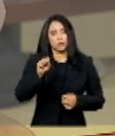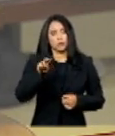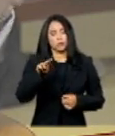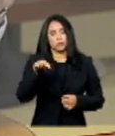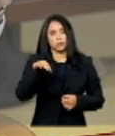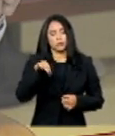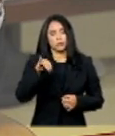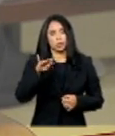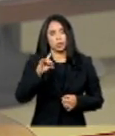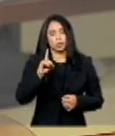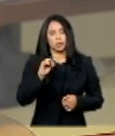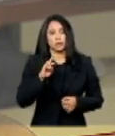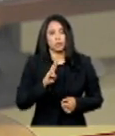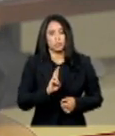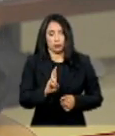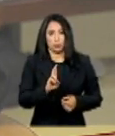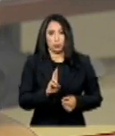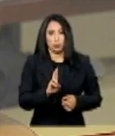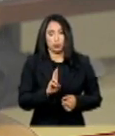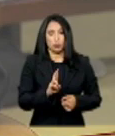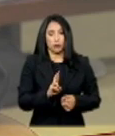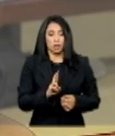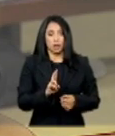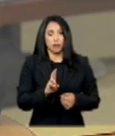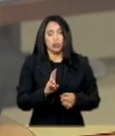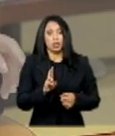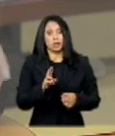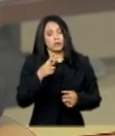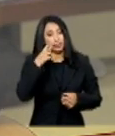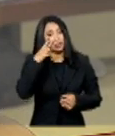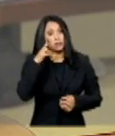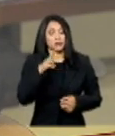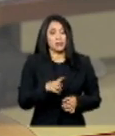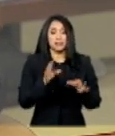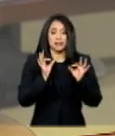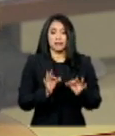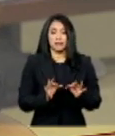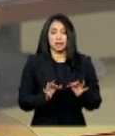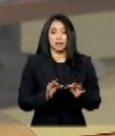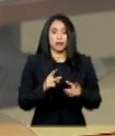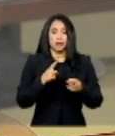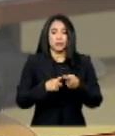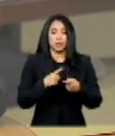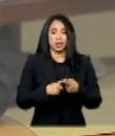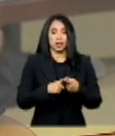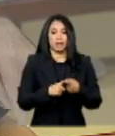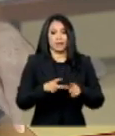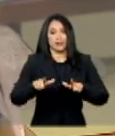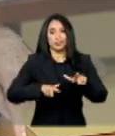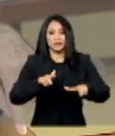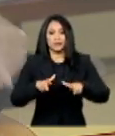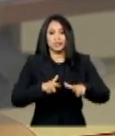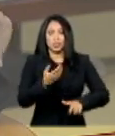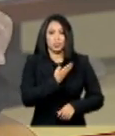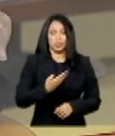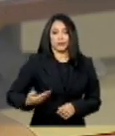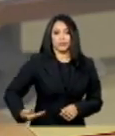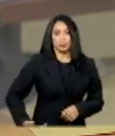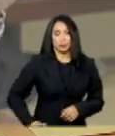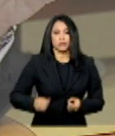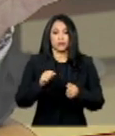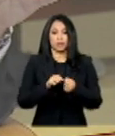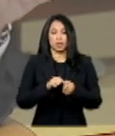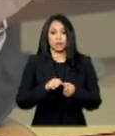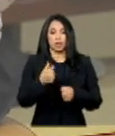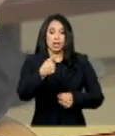o lei federal e por uma agência reguladora porque tem jogo aqui um serviço público concedido então toda a via